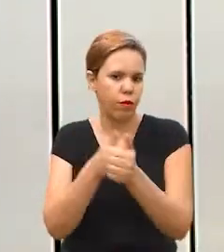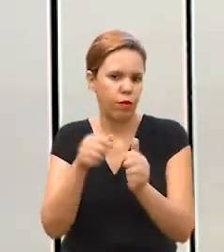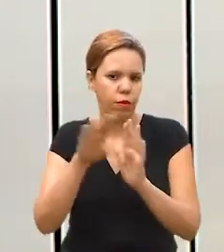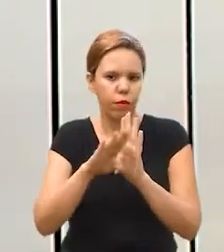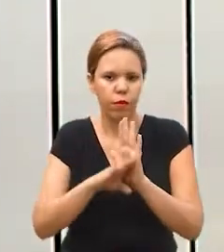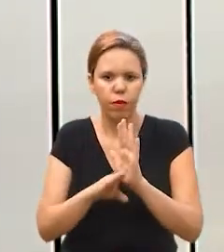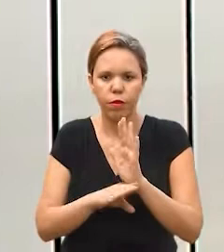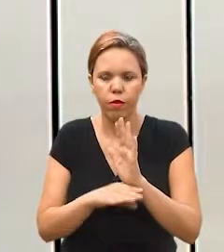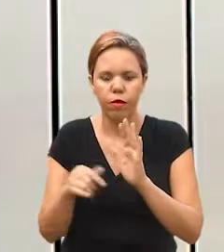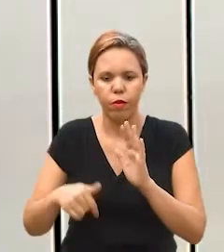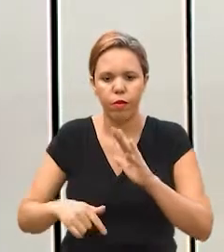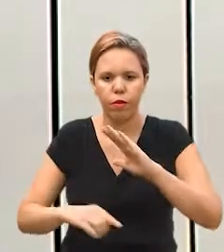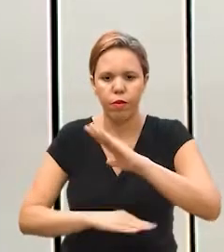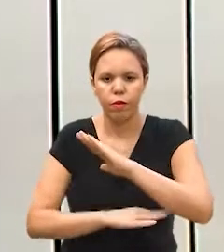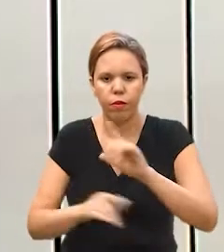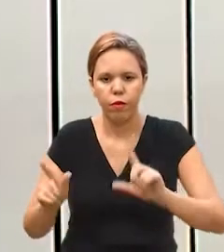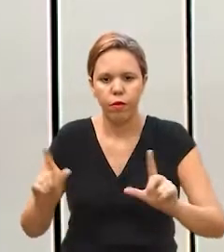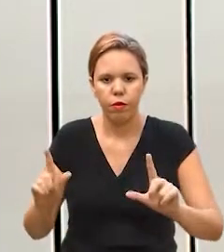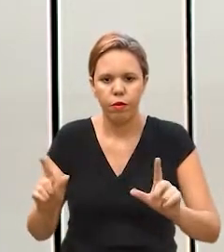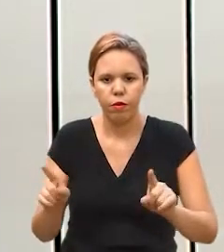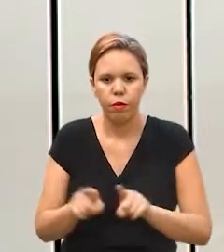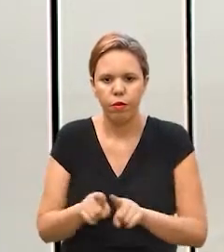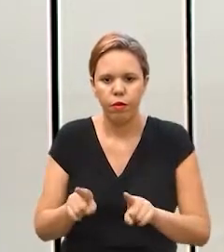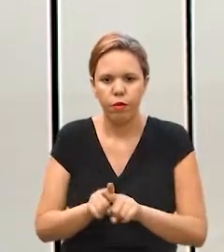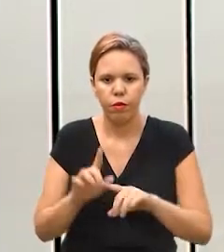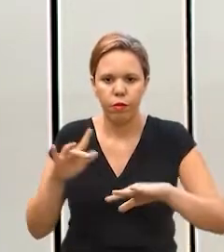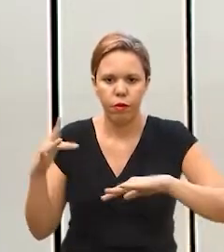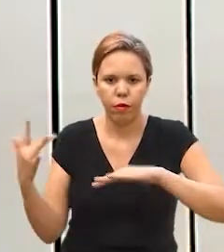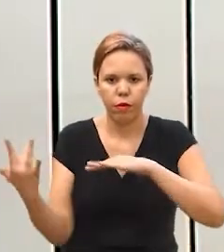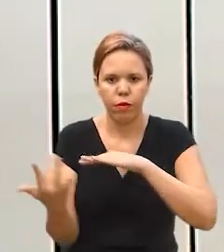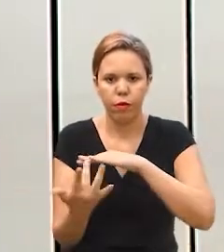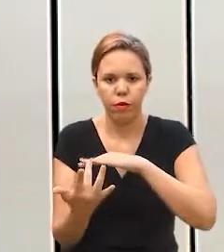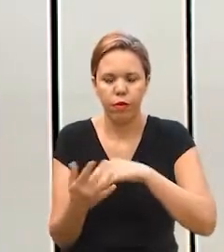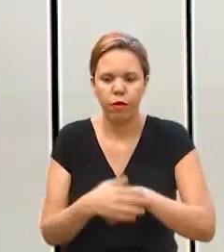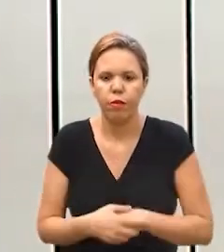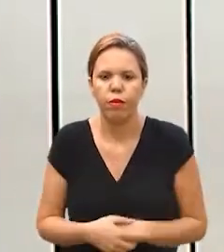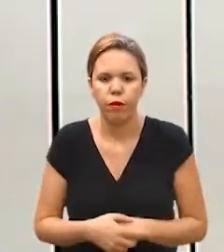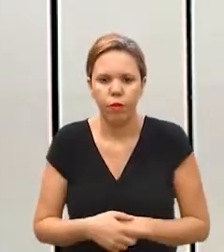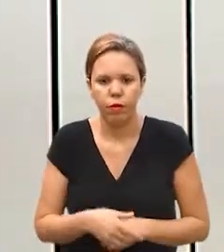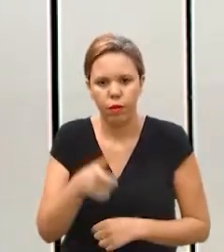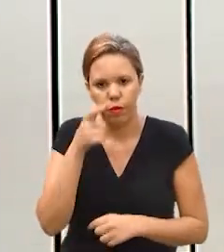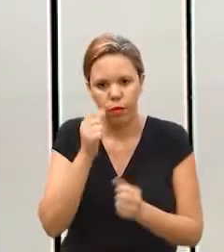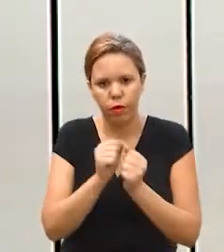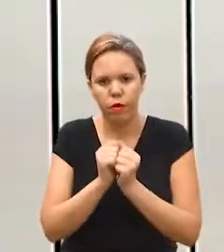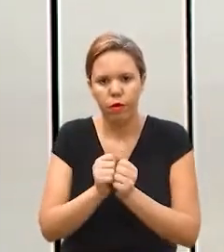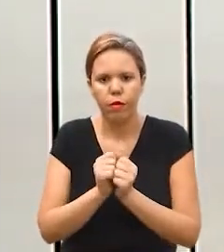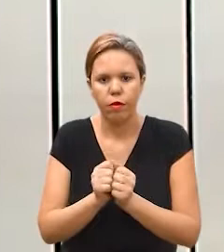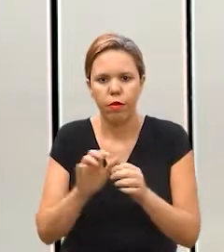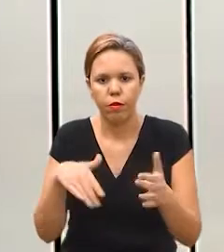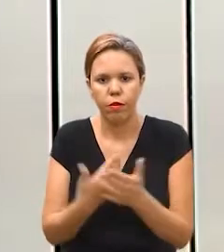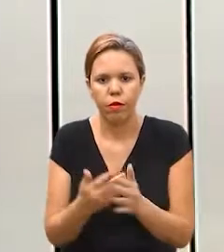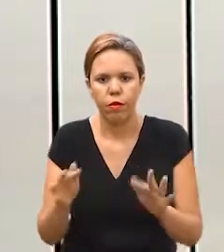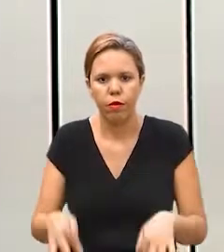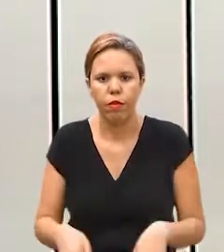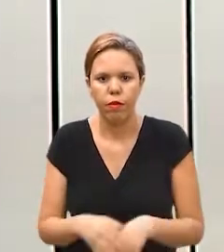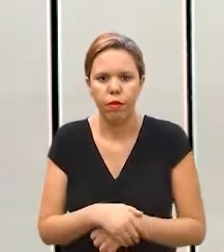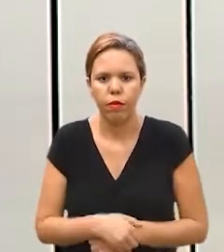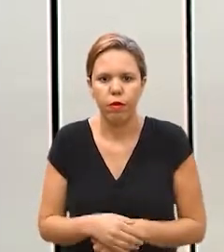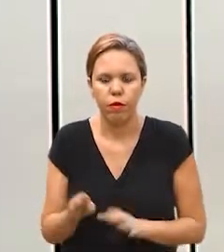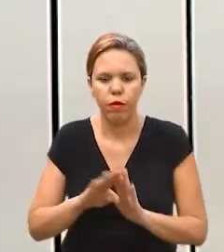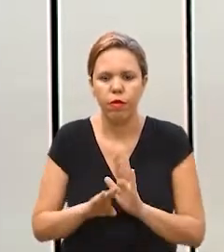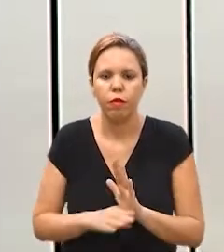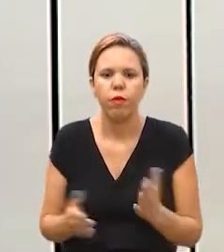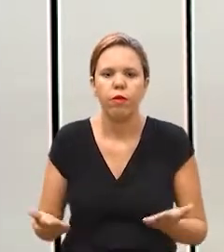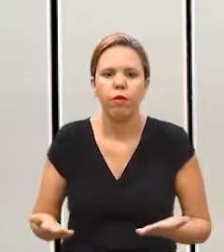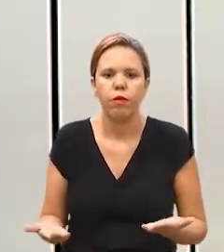programa, é claro, aqui pela TV Câmara e também por meio das nossas redes sociais, então fique com a gente até o final. No programa